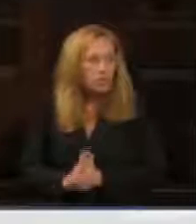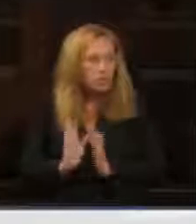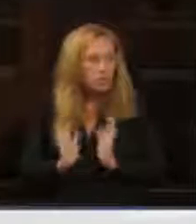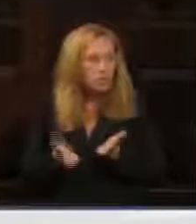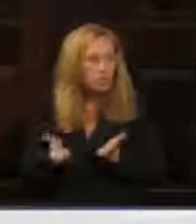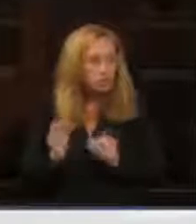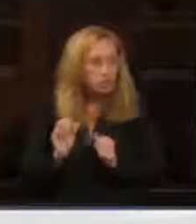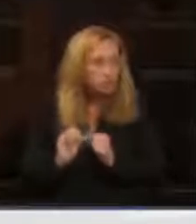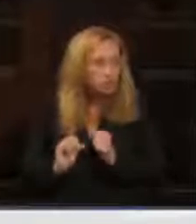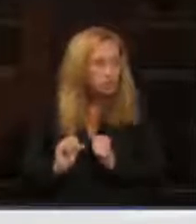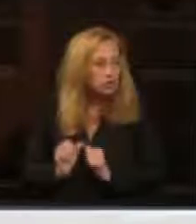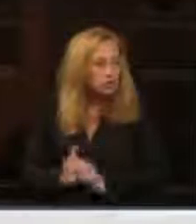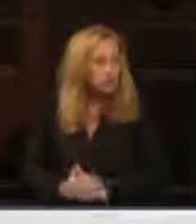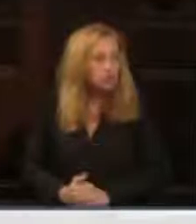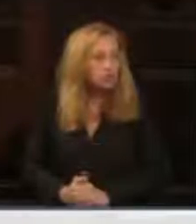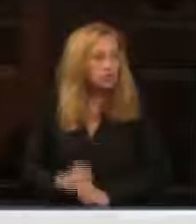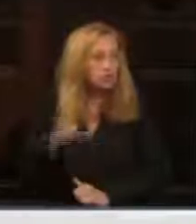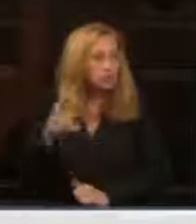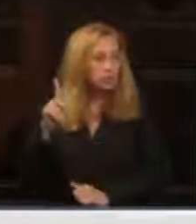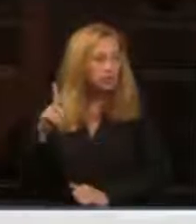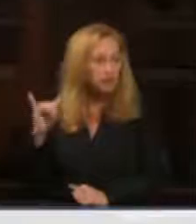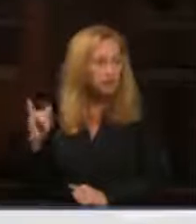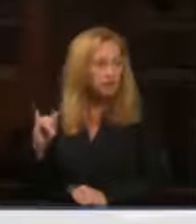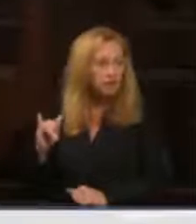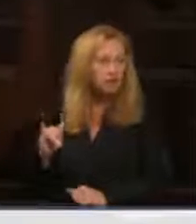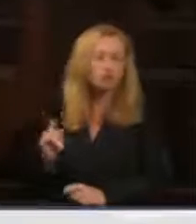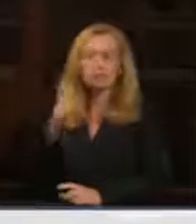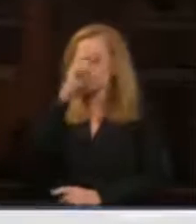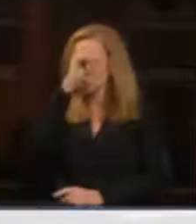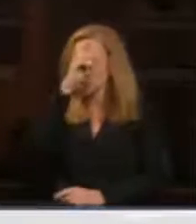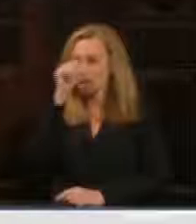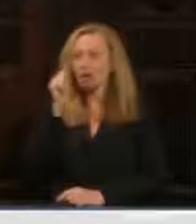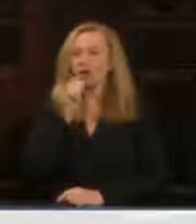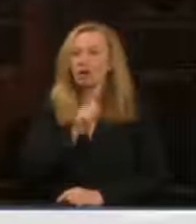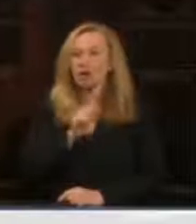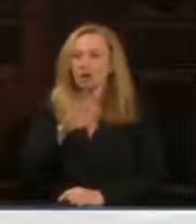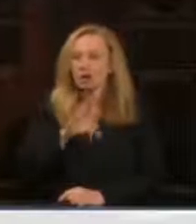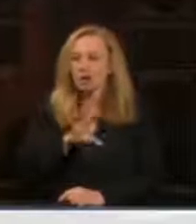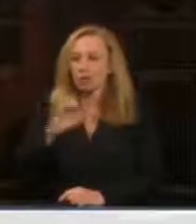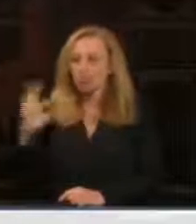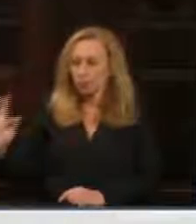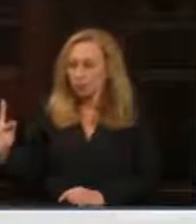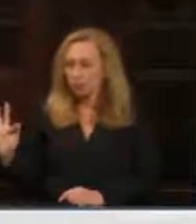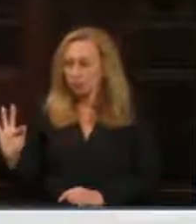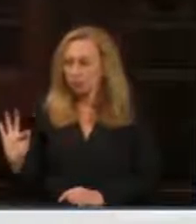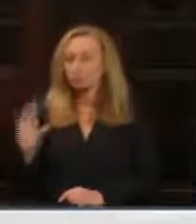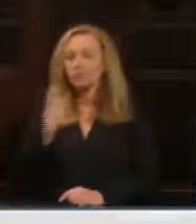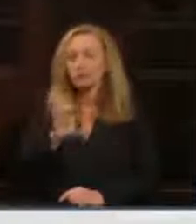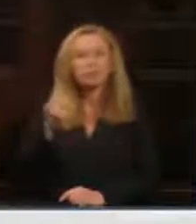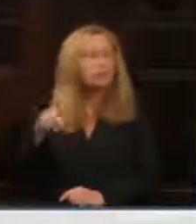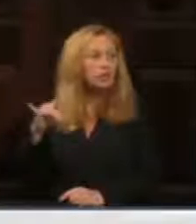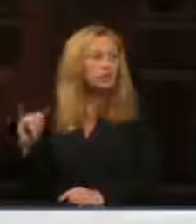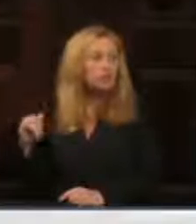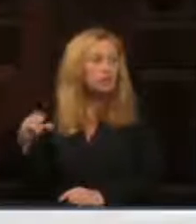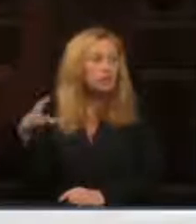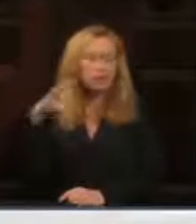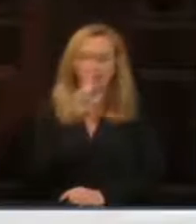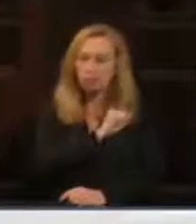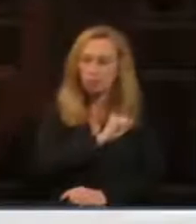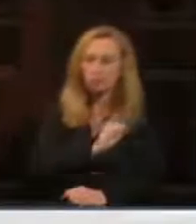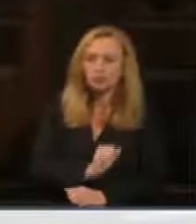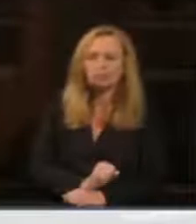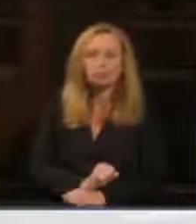fizemos a instalação da CPI do Hospital da Mulher de Cabo Frio. Uma CPI urgente que, diante